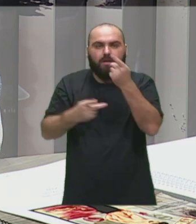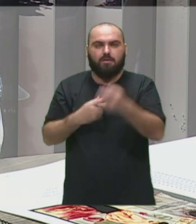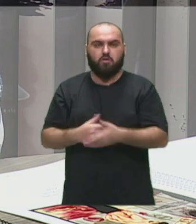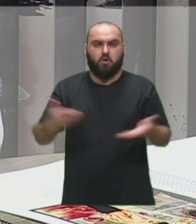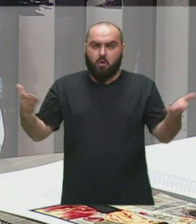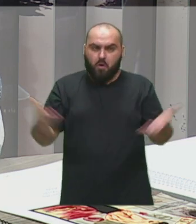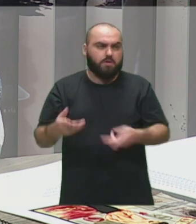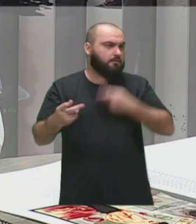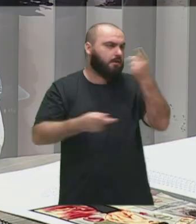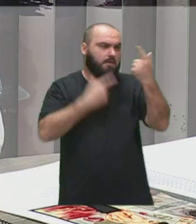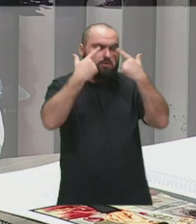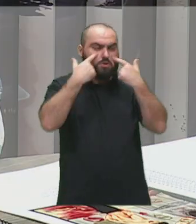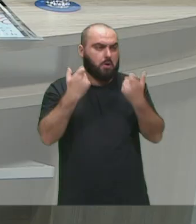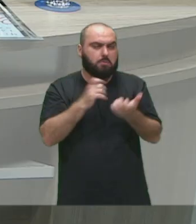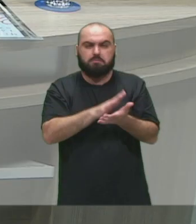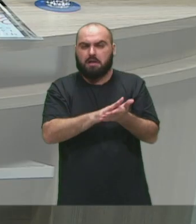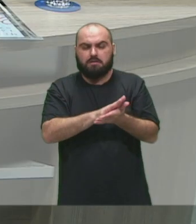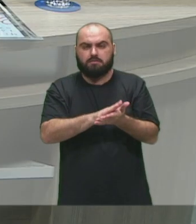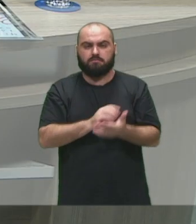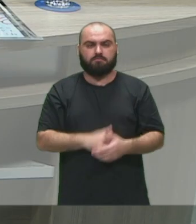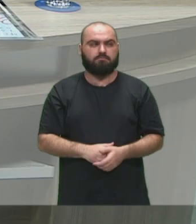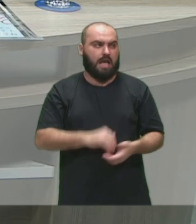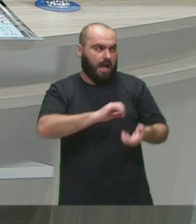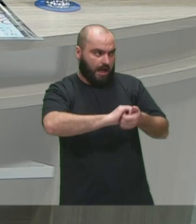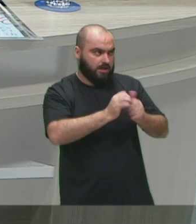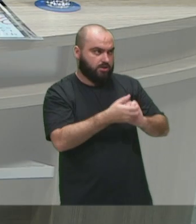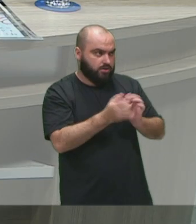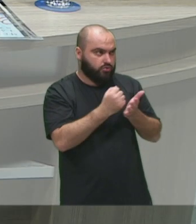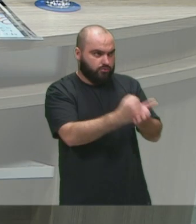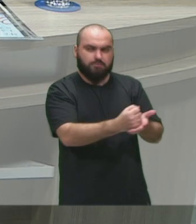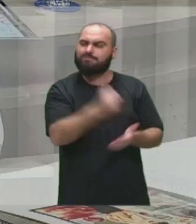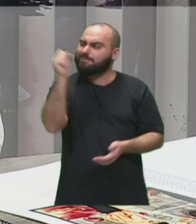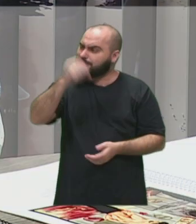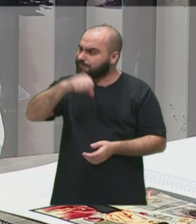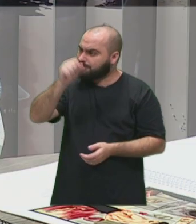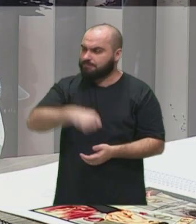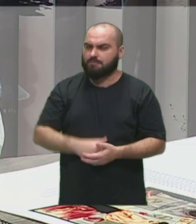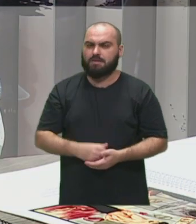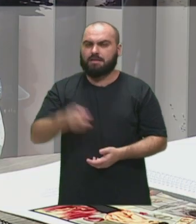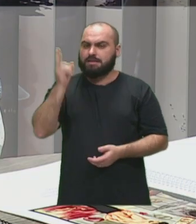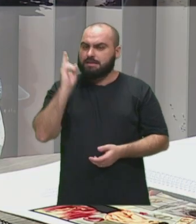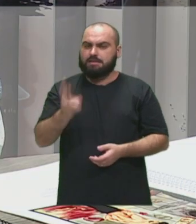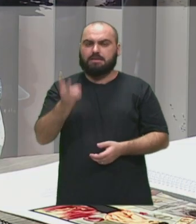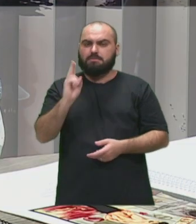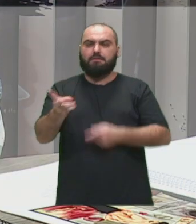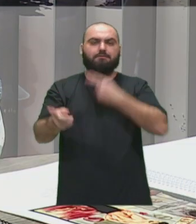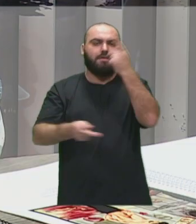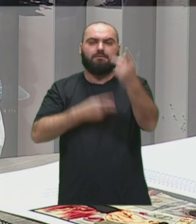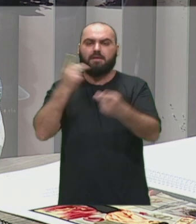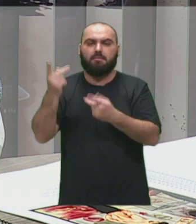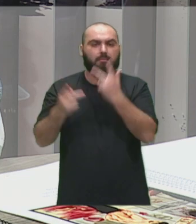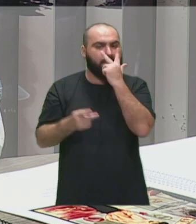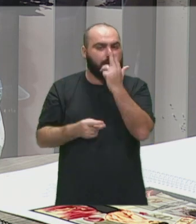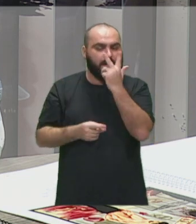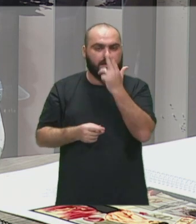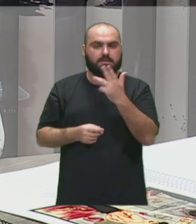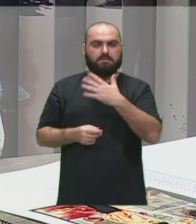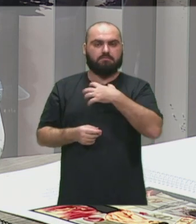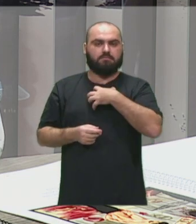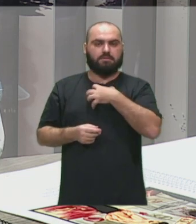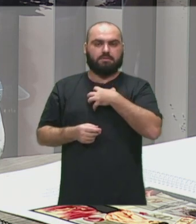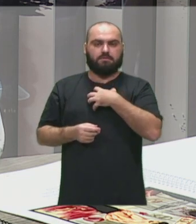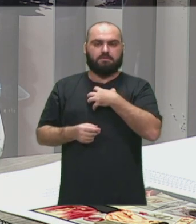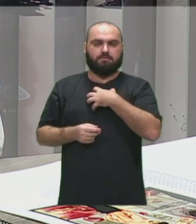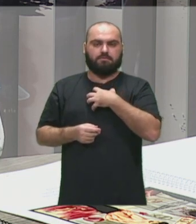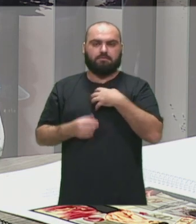e eu não choro mais. A arte te ajudou, né, também? A arte me ajudou. Cada vez que eu falo, é como se um pedaço da Miriam